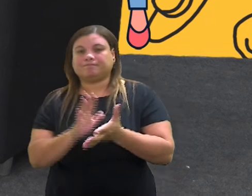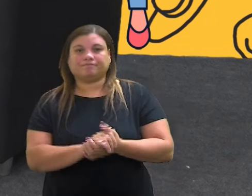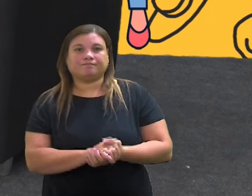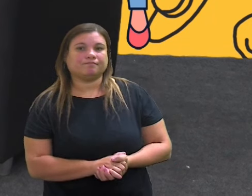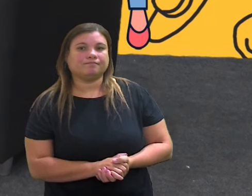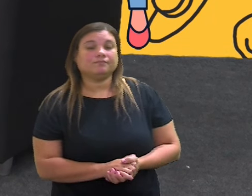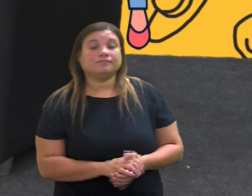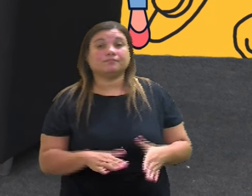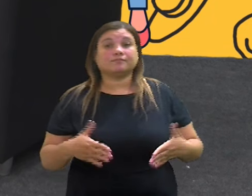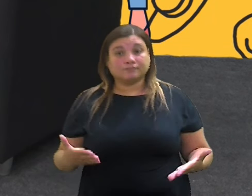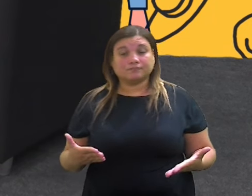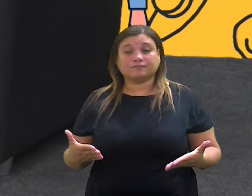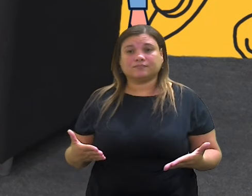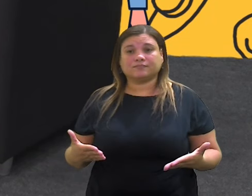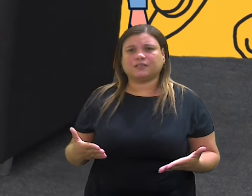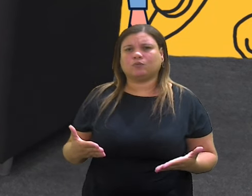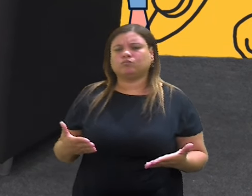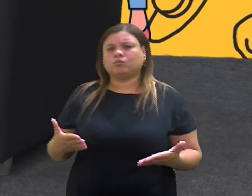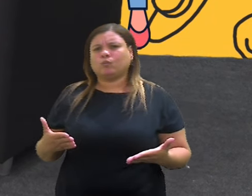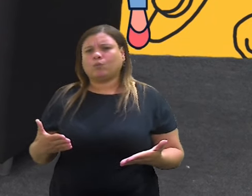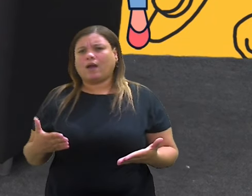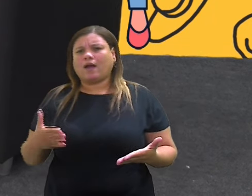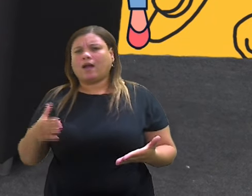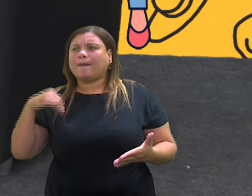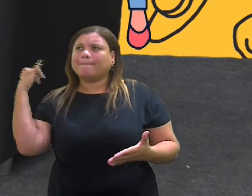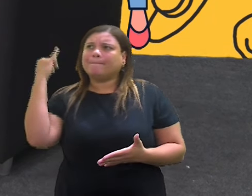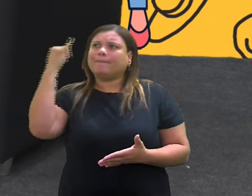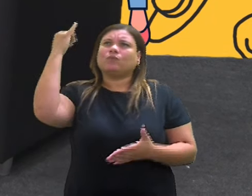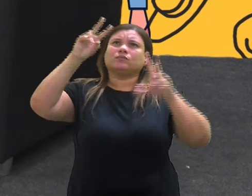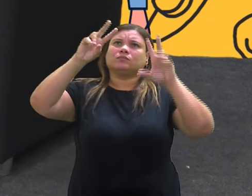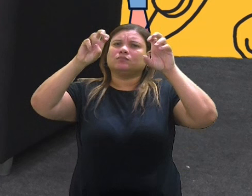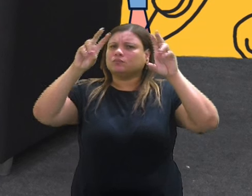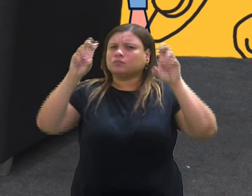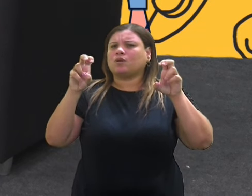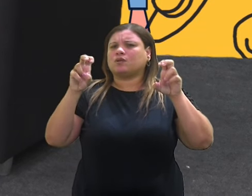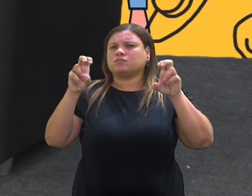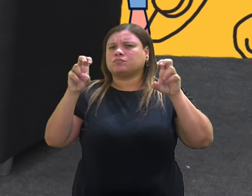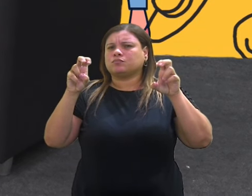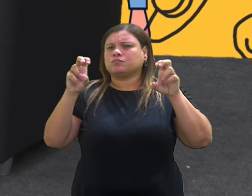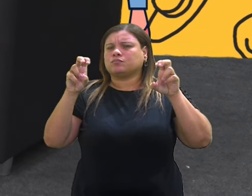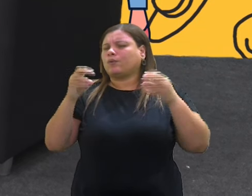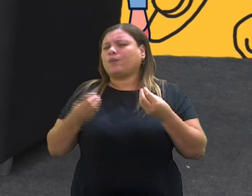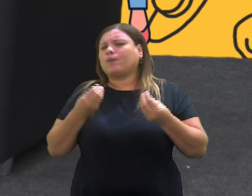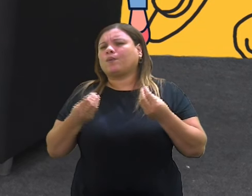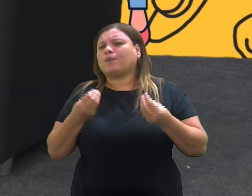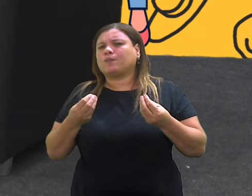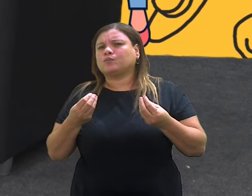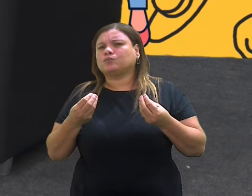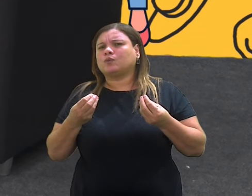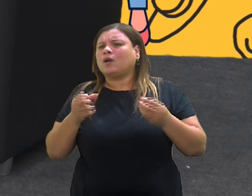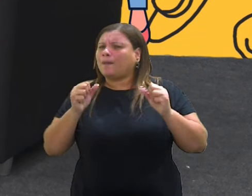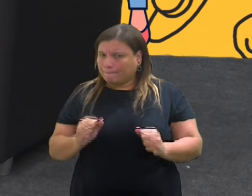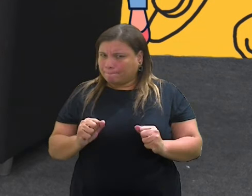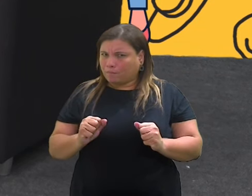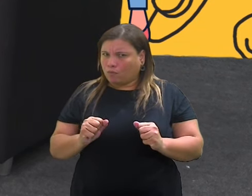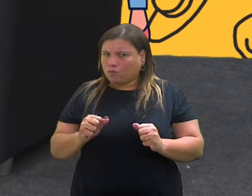Falamos sobre os maus tratos, da importância de falar sobre esse assunto desde cedo. Como denunciar as ONGs de proteção